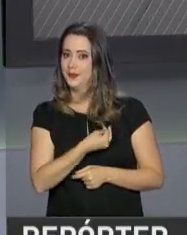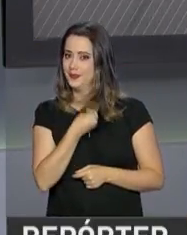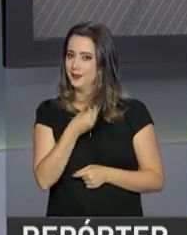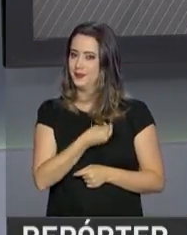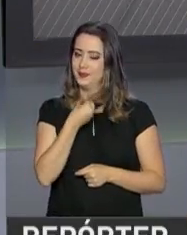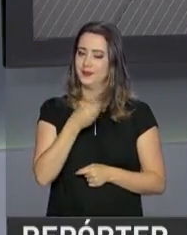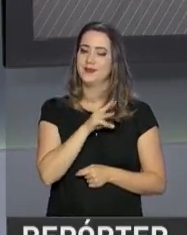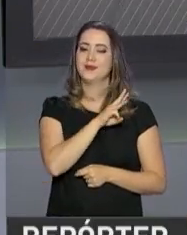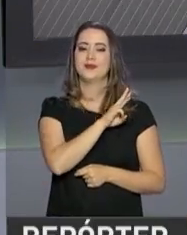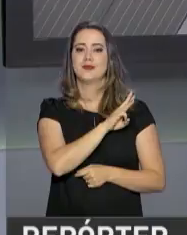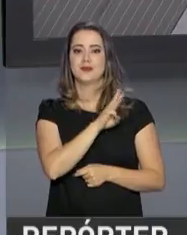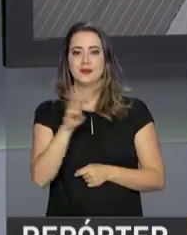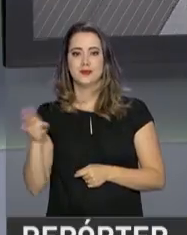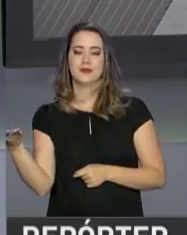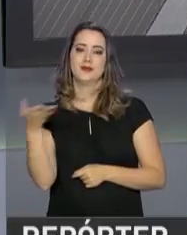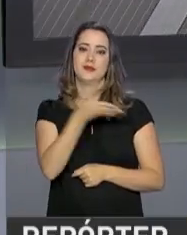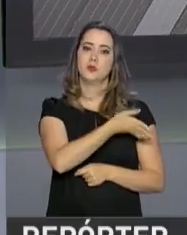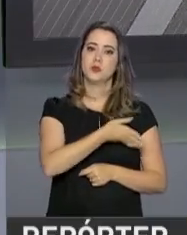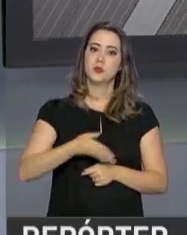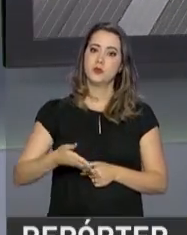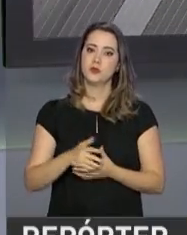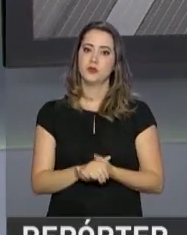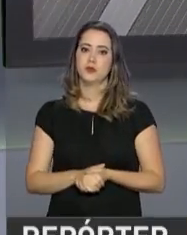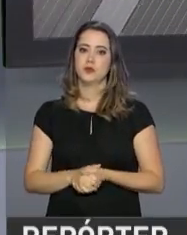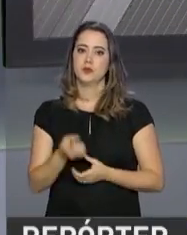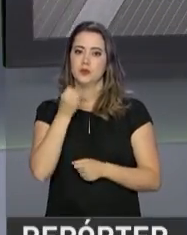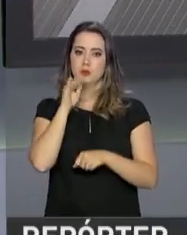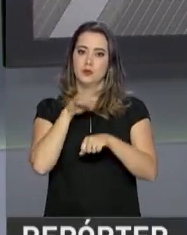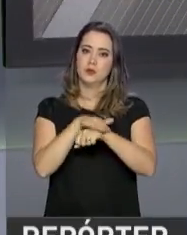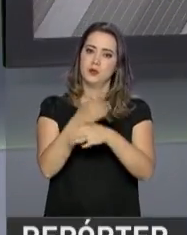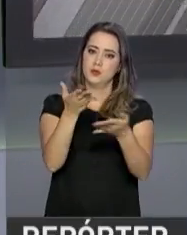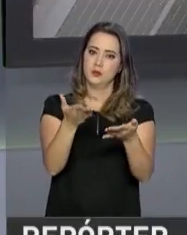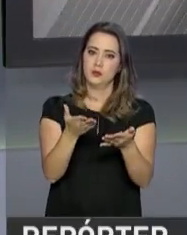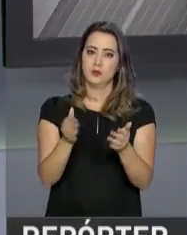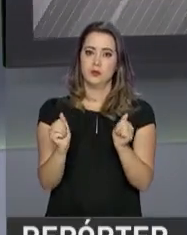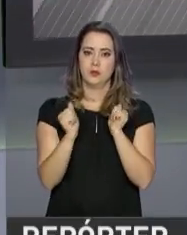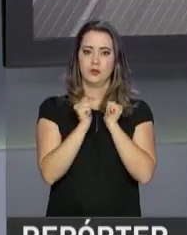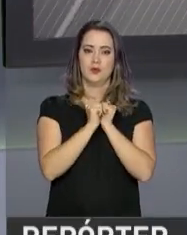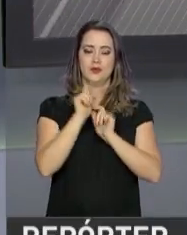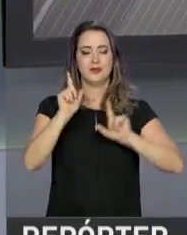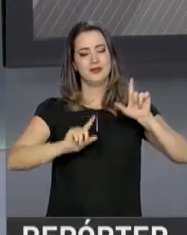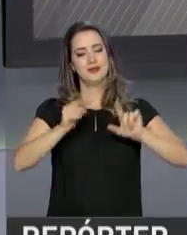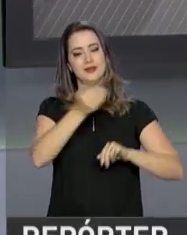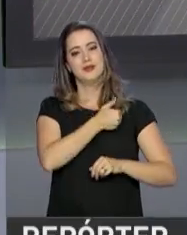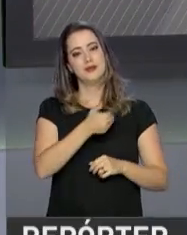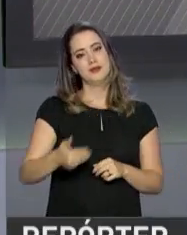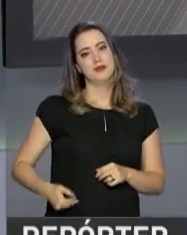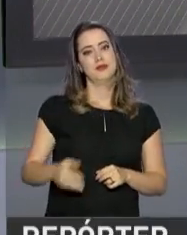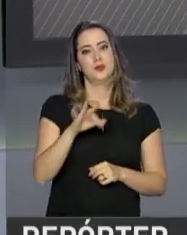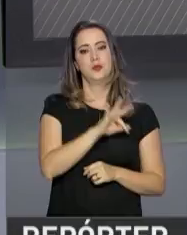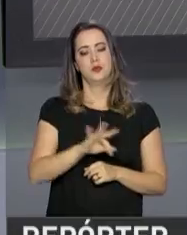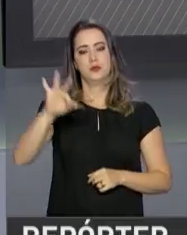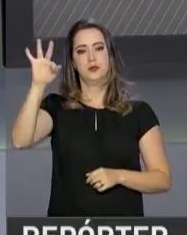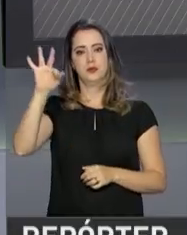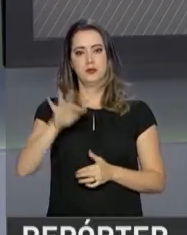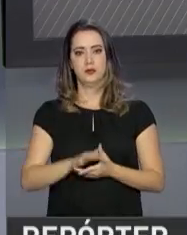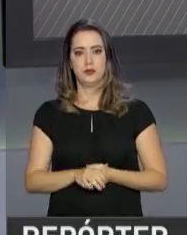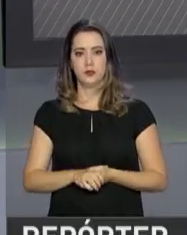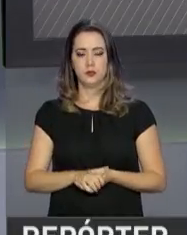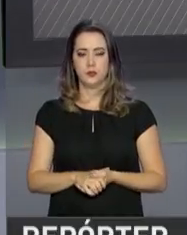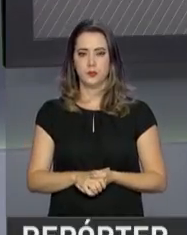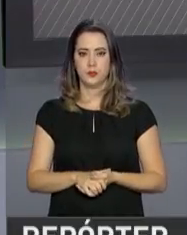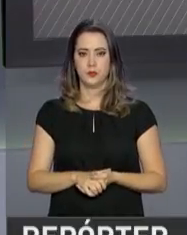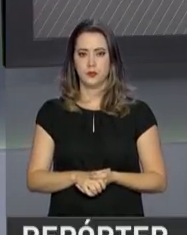nossa programação ao vivo também pela internet uma ótima noite pra você e continue com a gente aqui na nbr a tv do governo